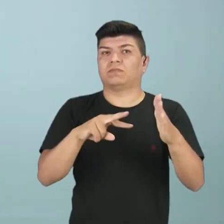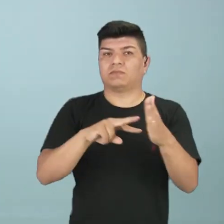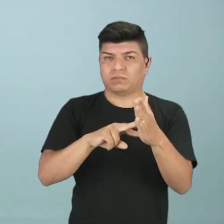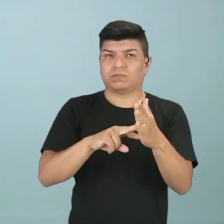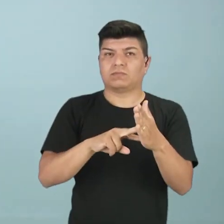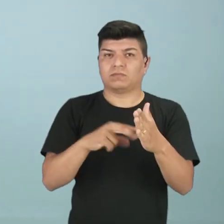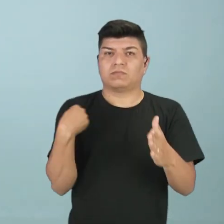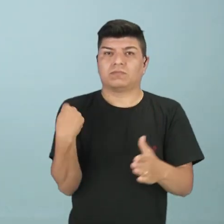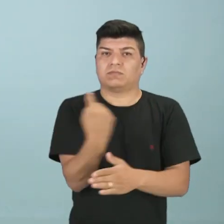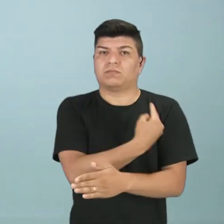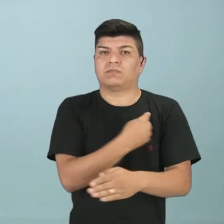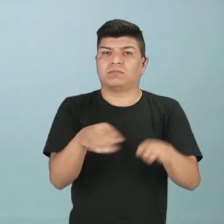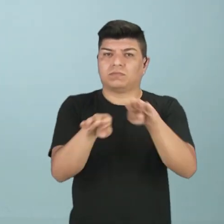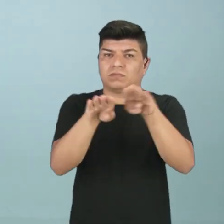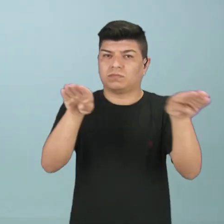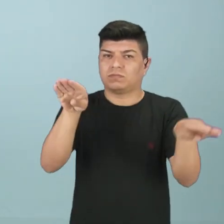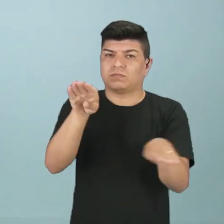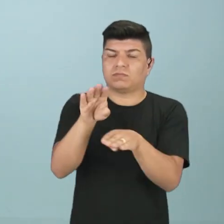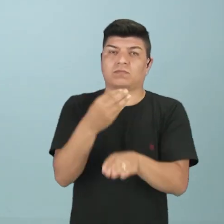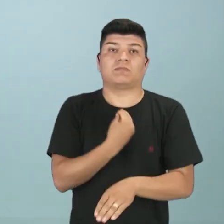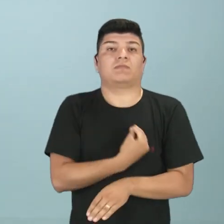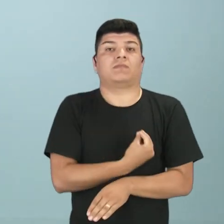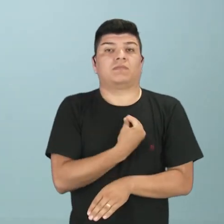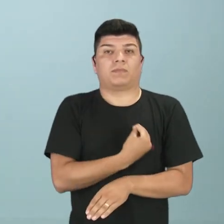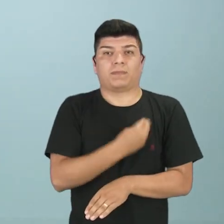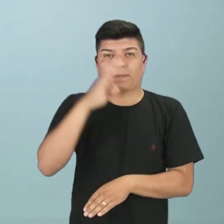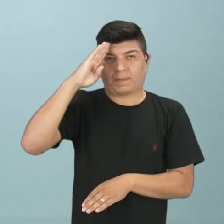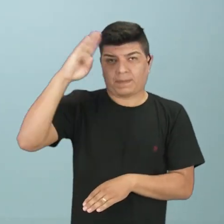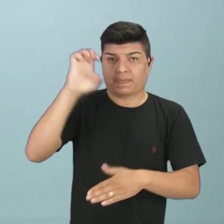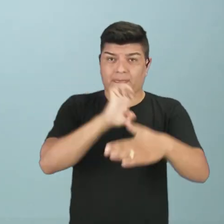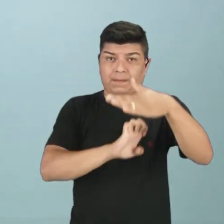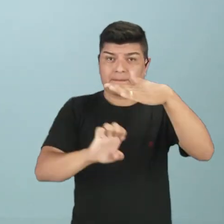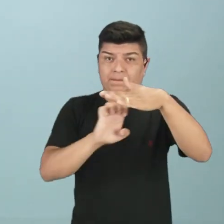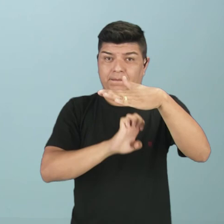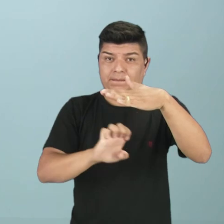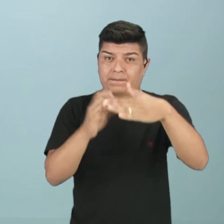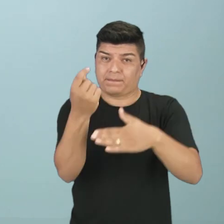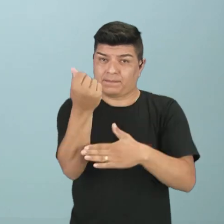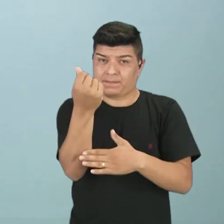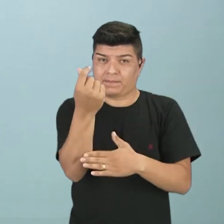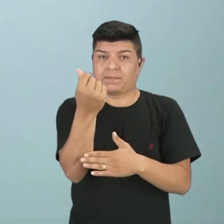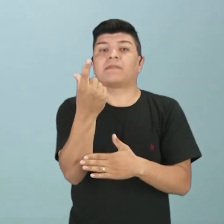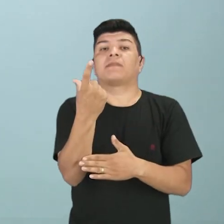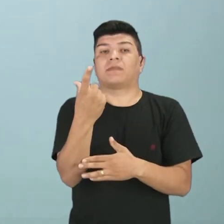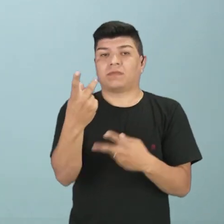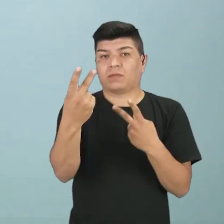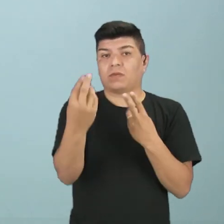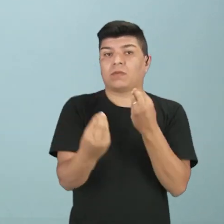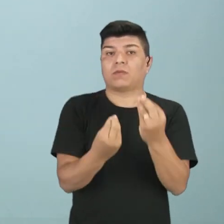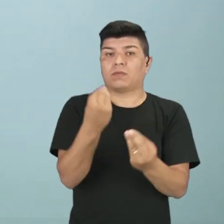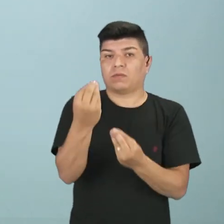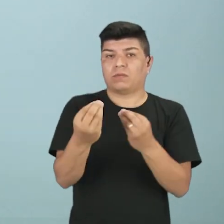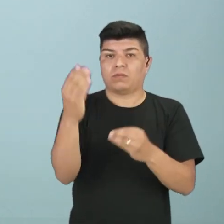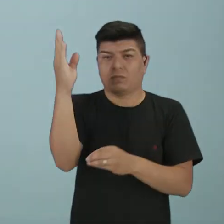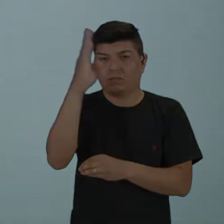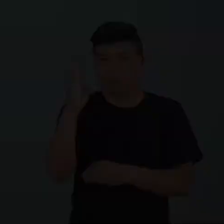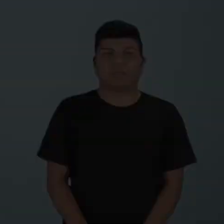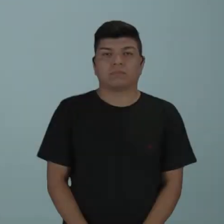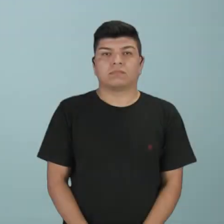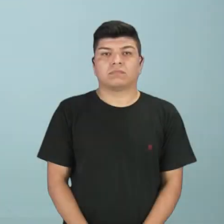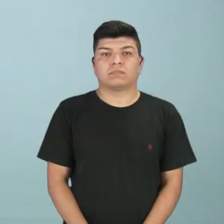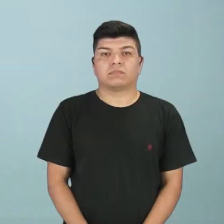então, a nossa desigualdade presente, principalmente na forma das grandes empresas e capital financeiro, como elas agem no nosso